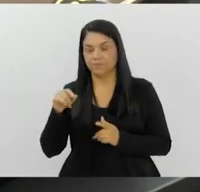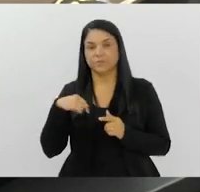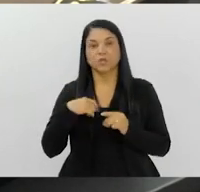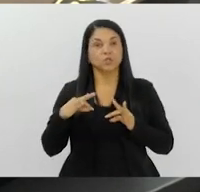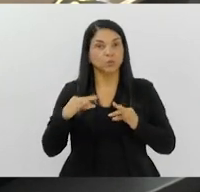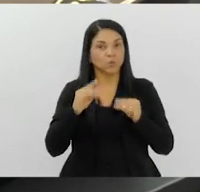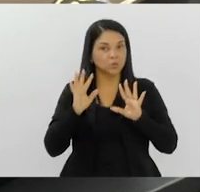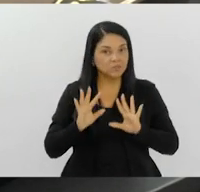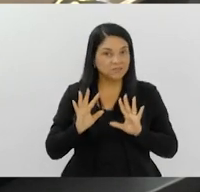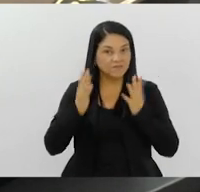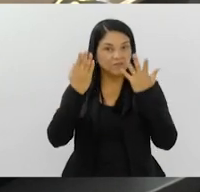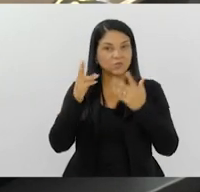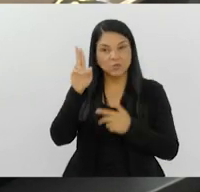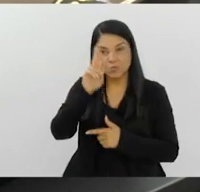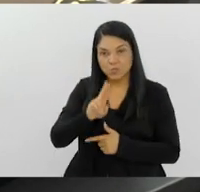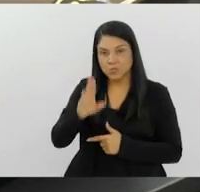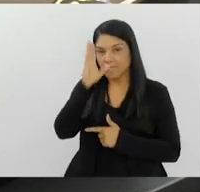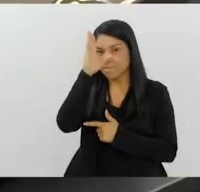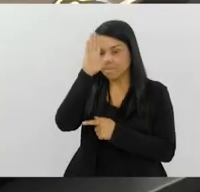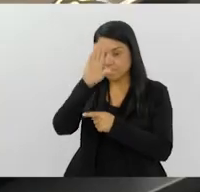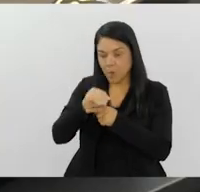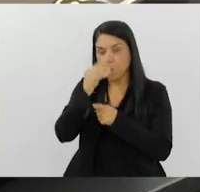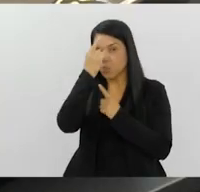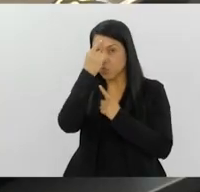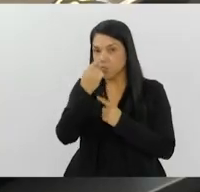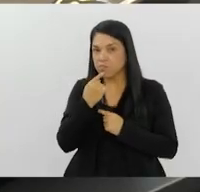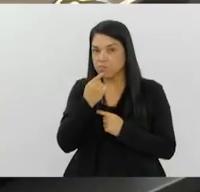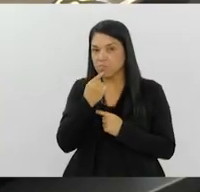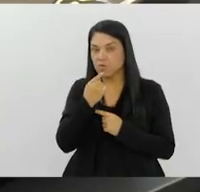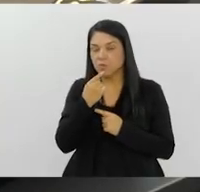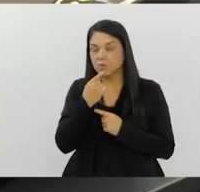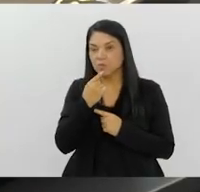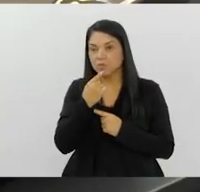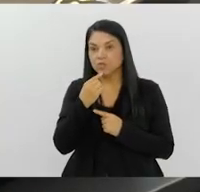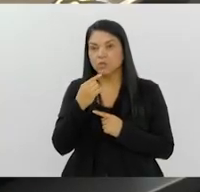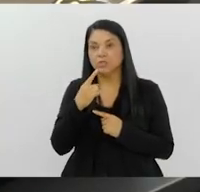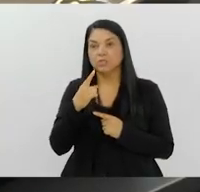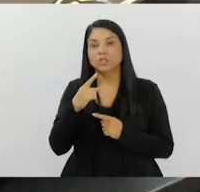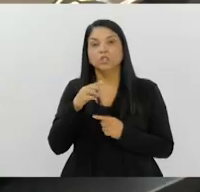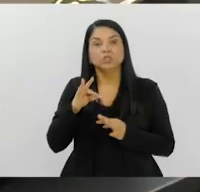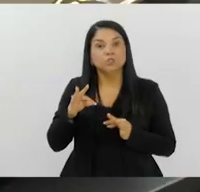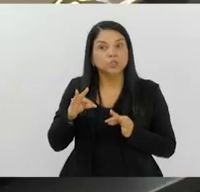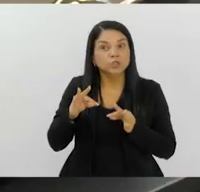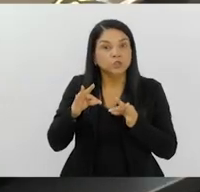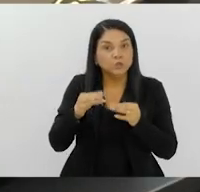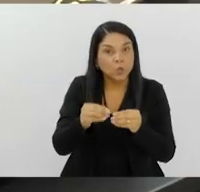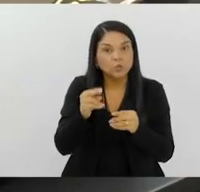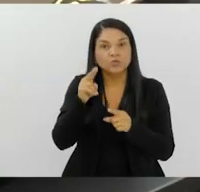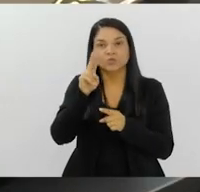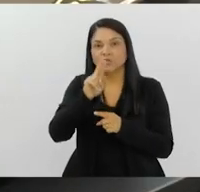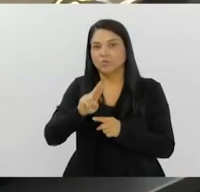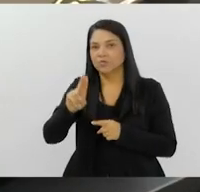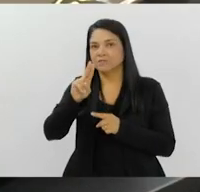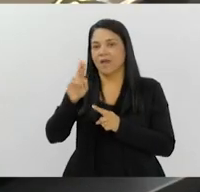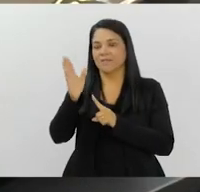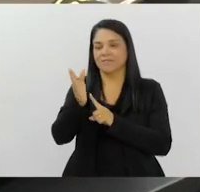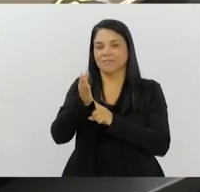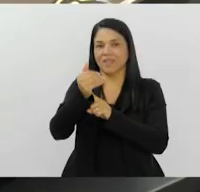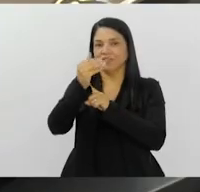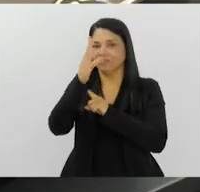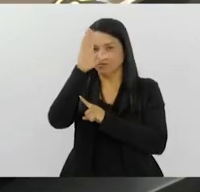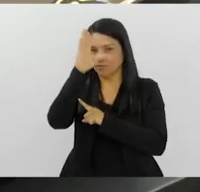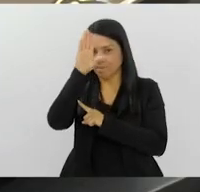eventos que utilizarem reconhecimento facial a gente colocou todos que utilizarem reconhecimento facial reconhecimento por